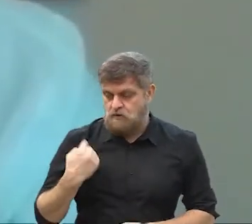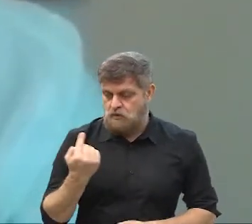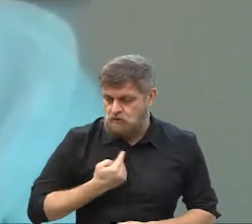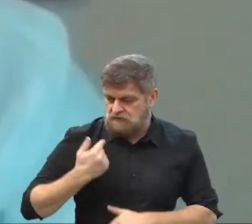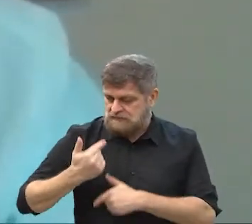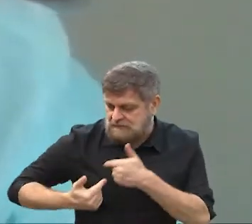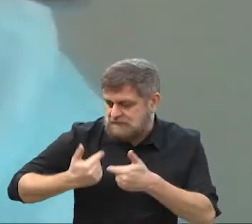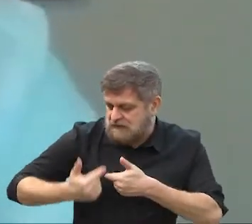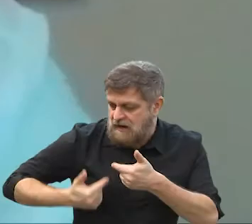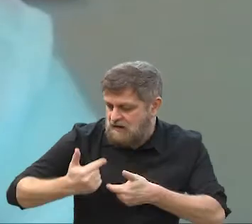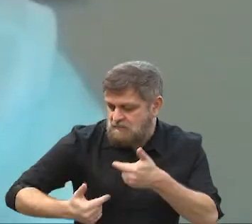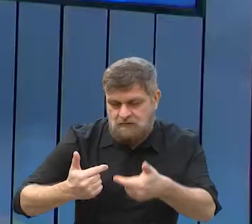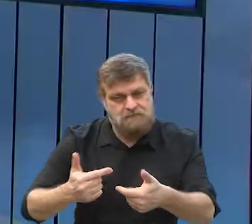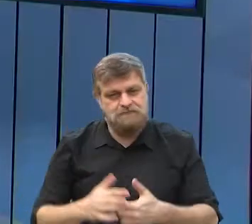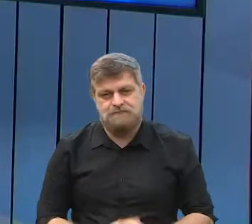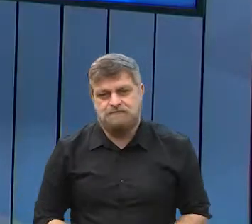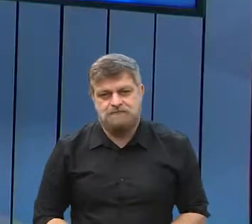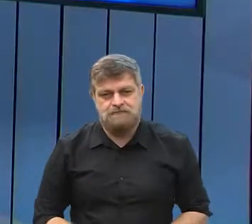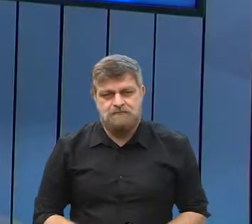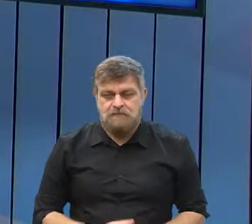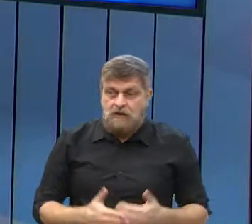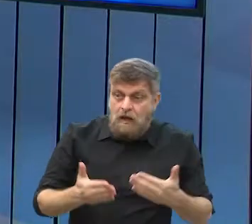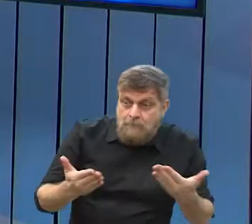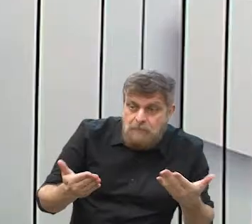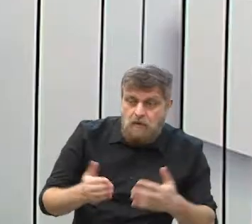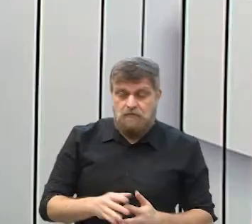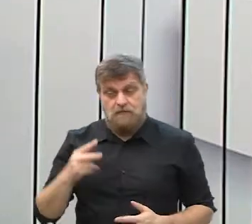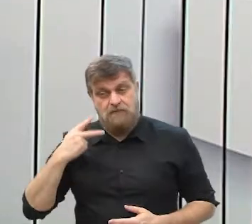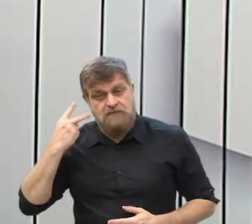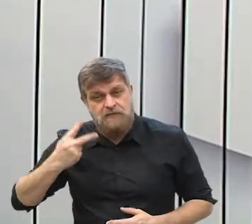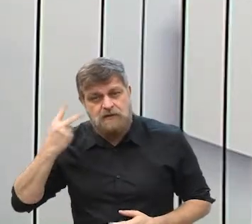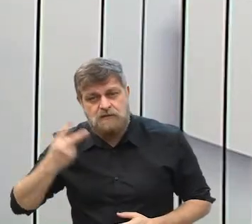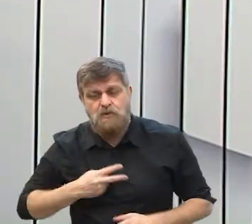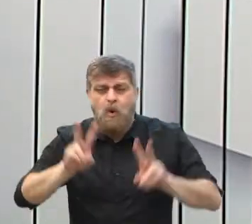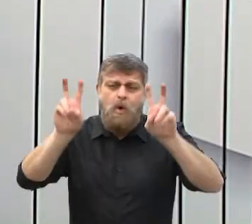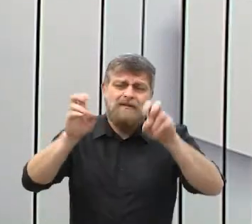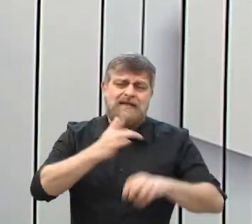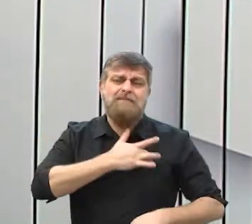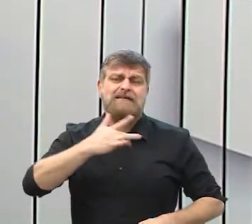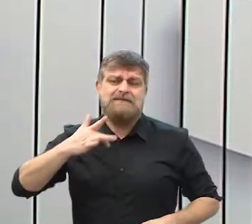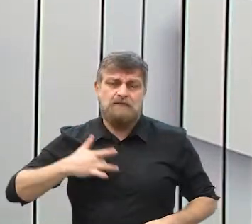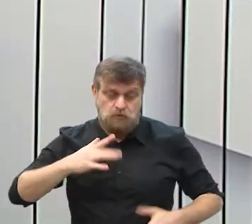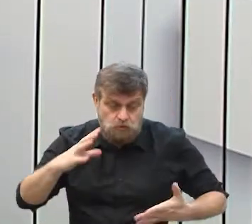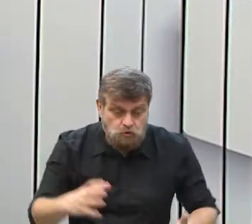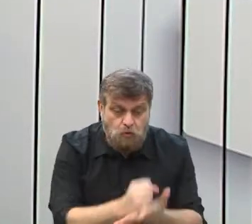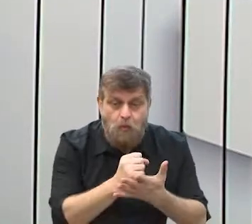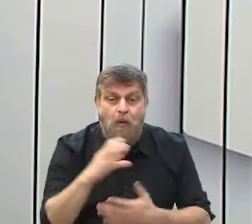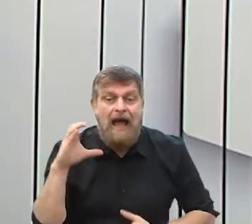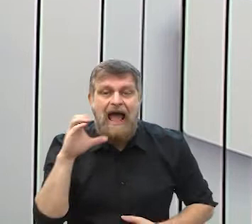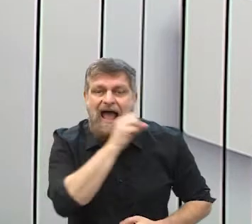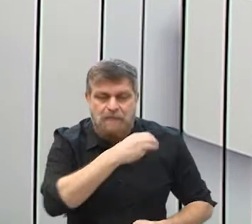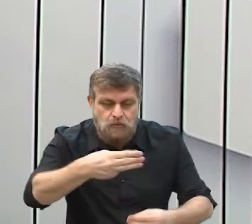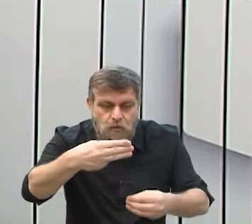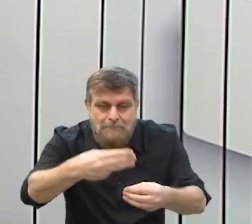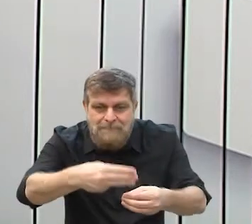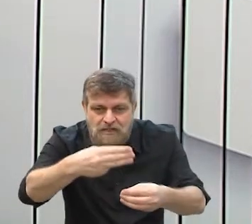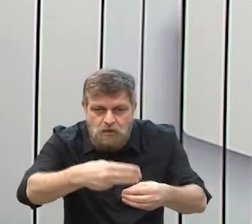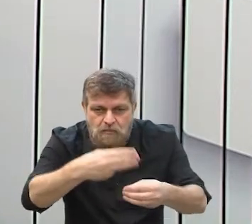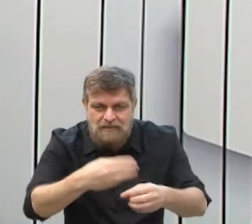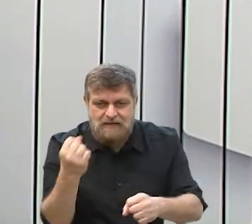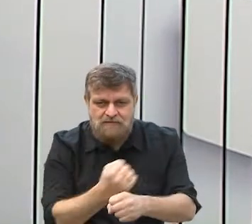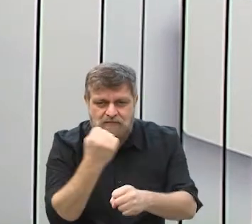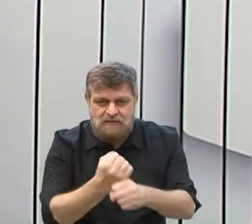trabalho legislativo. O vereador, falando sobre saúde, o pronto-socorro metropolitano, que foi construído entre